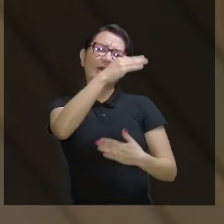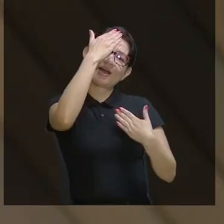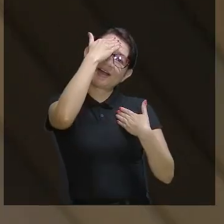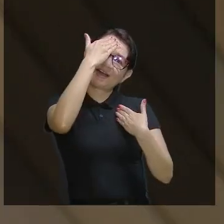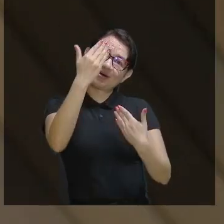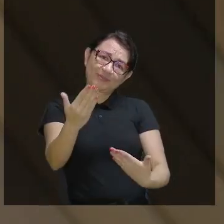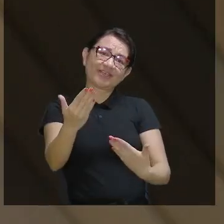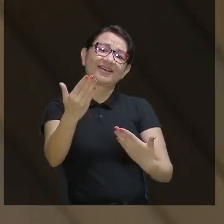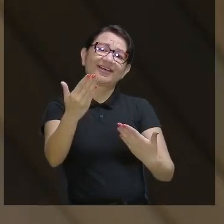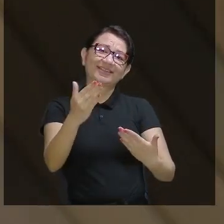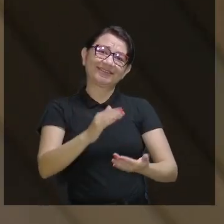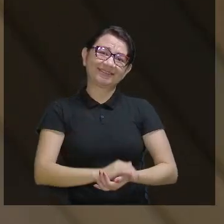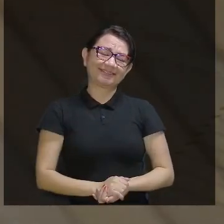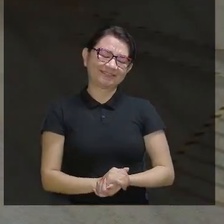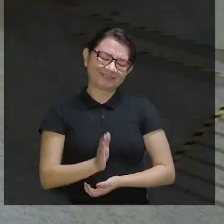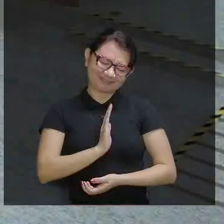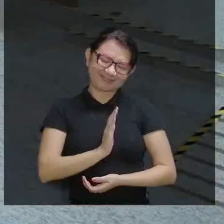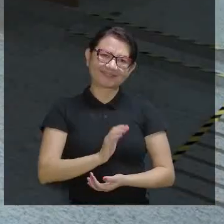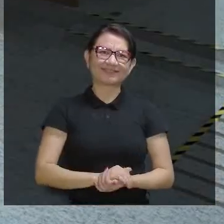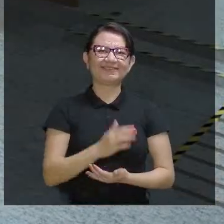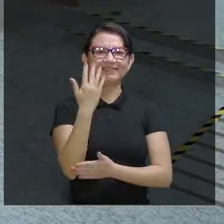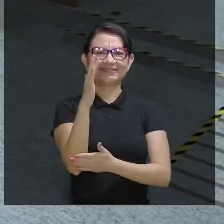obrigada, de coração.